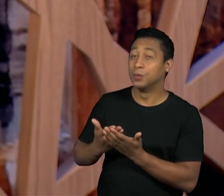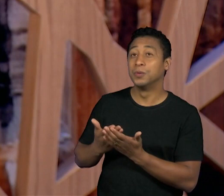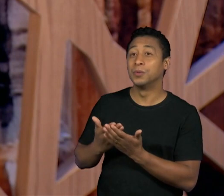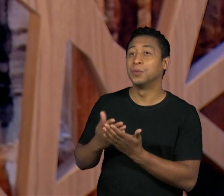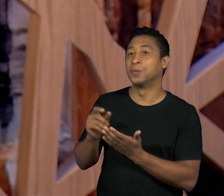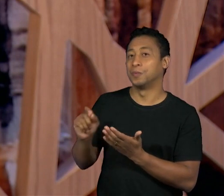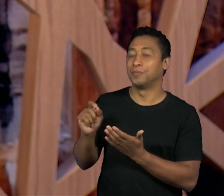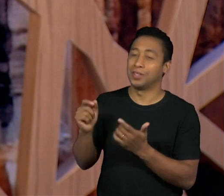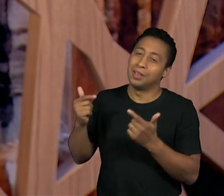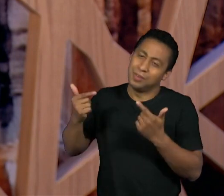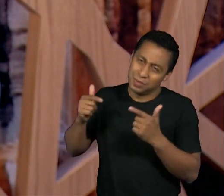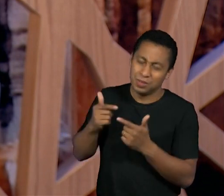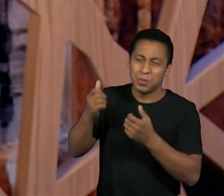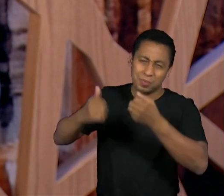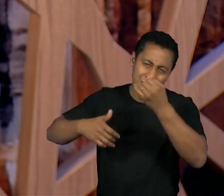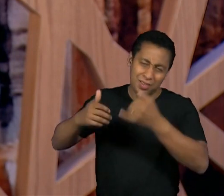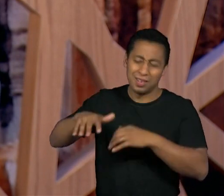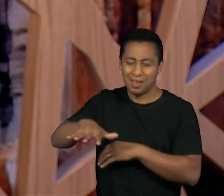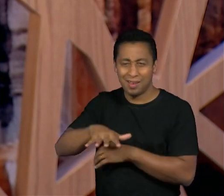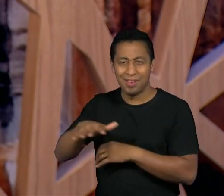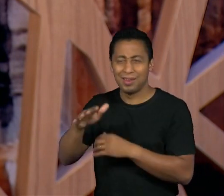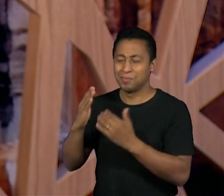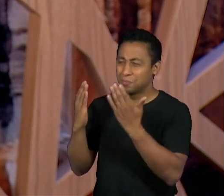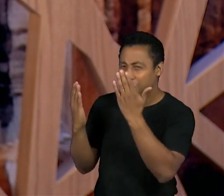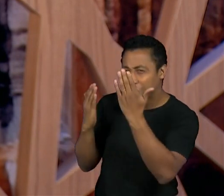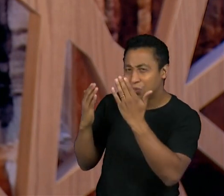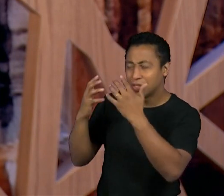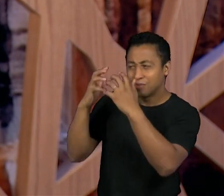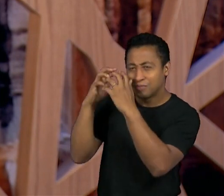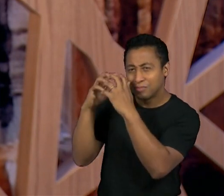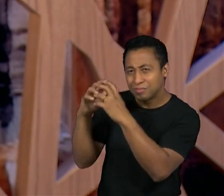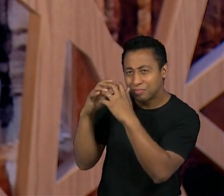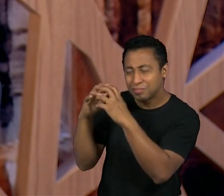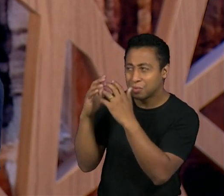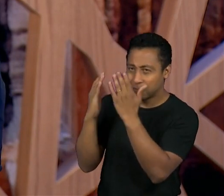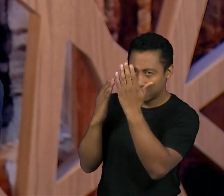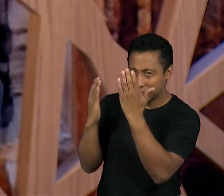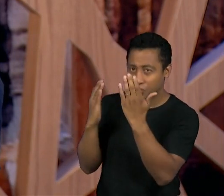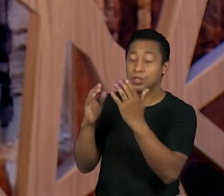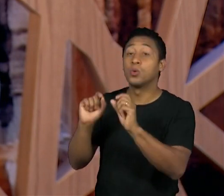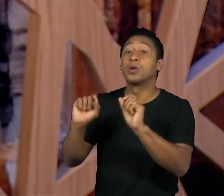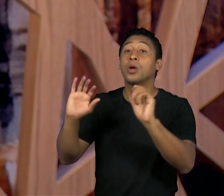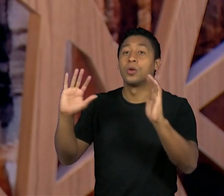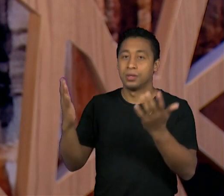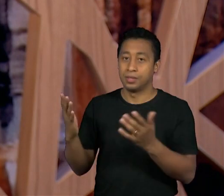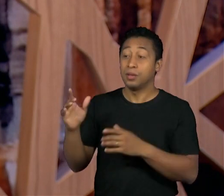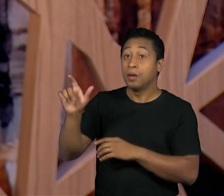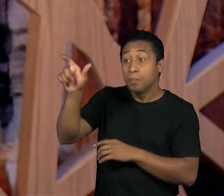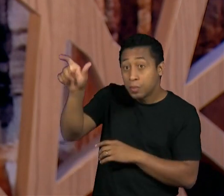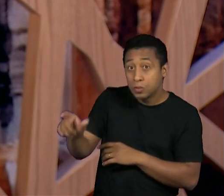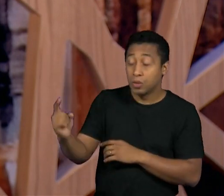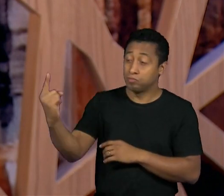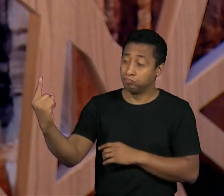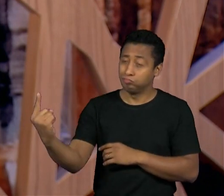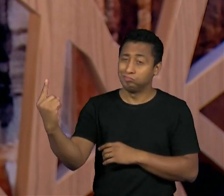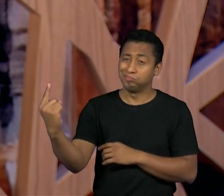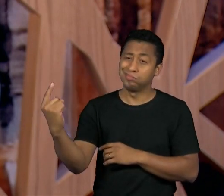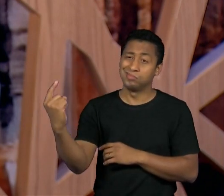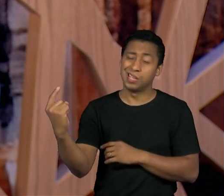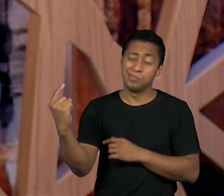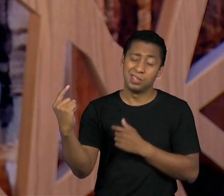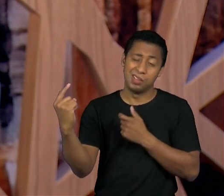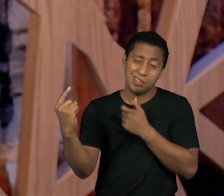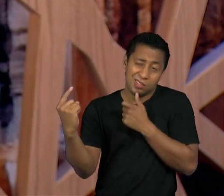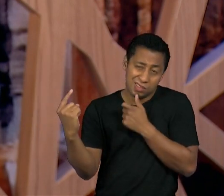da psicologia, no contexto da neuropsicologia, quando muitas vezes quem está chegando triste, está chegando com